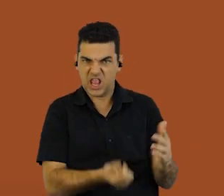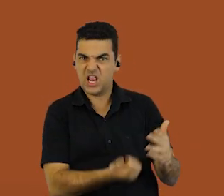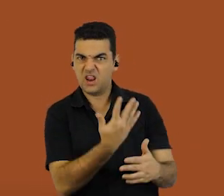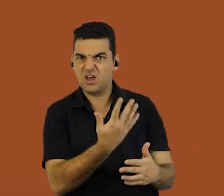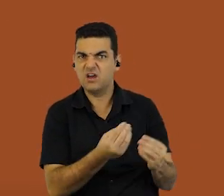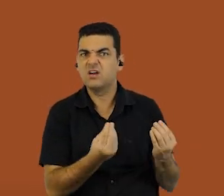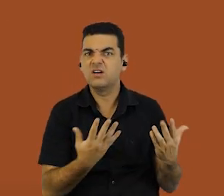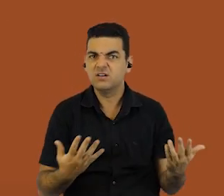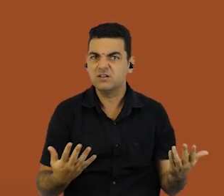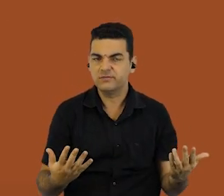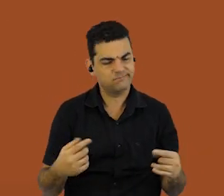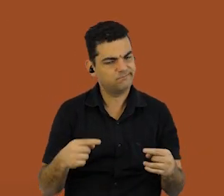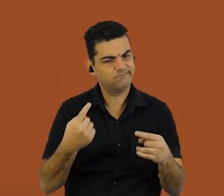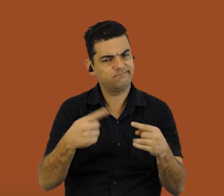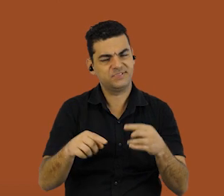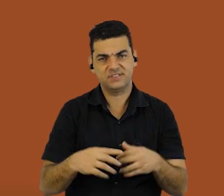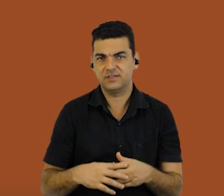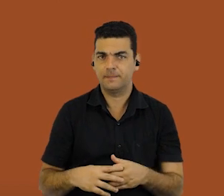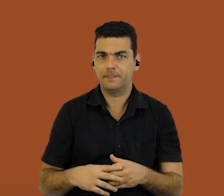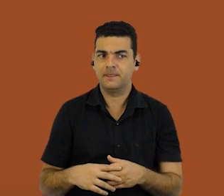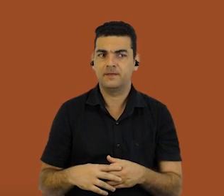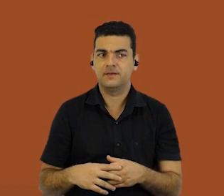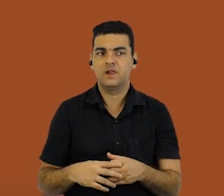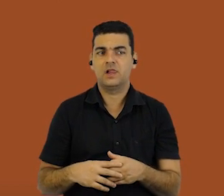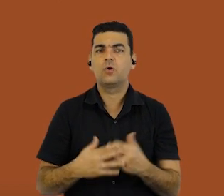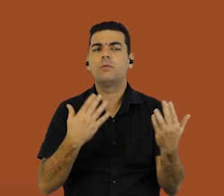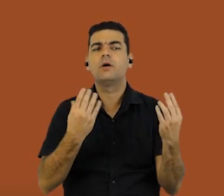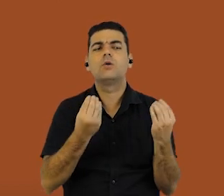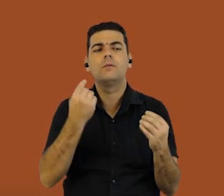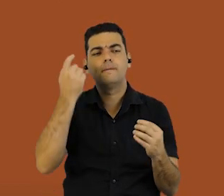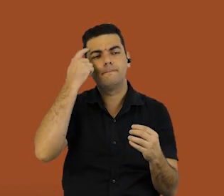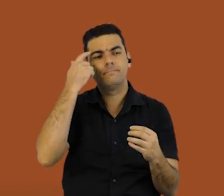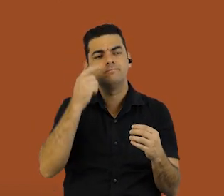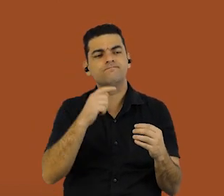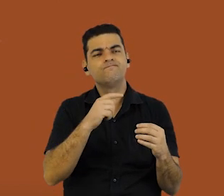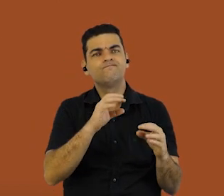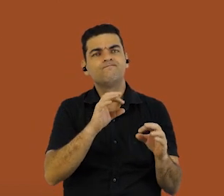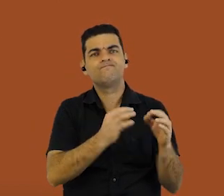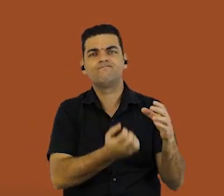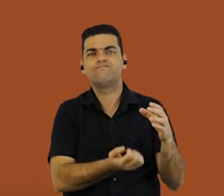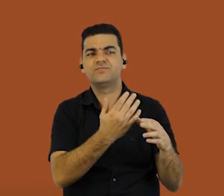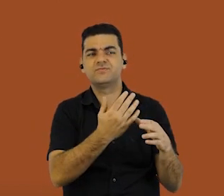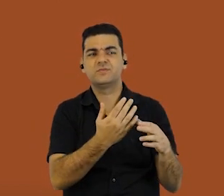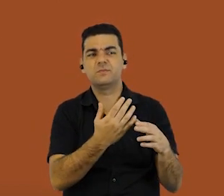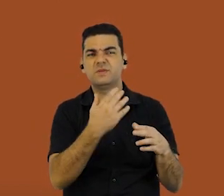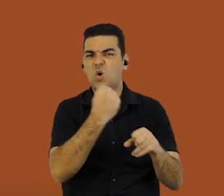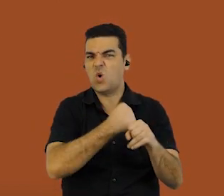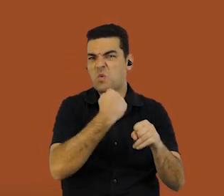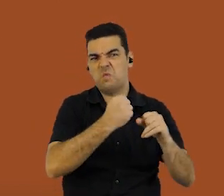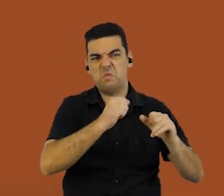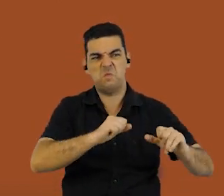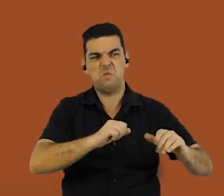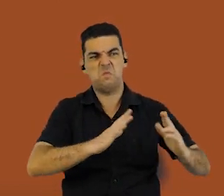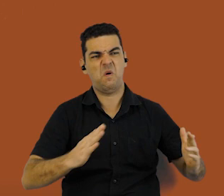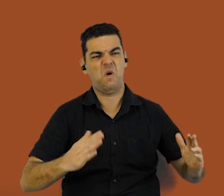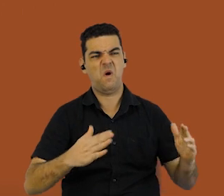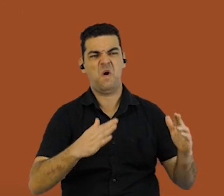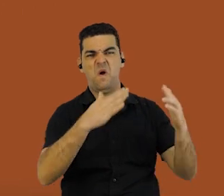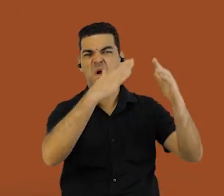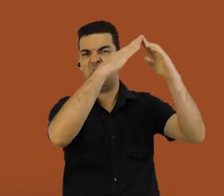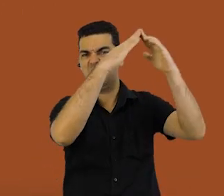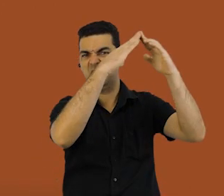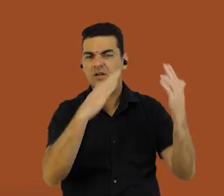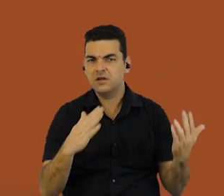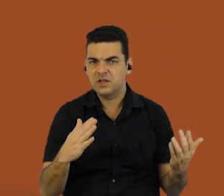Não seria possível pensar a construção de estruturas tão grandes como as